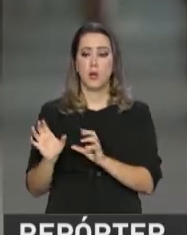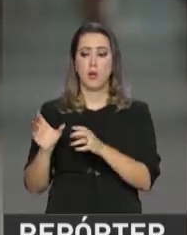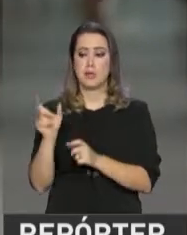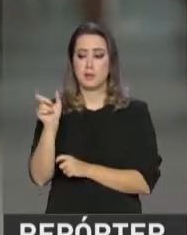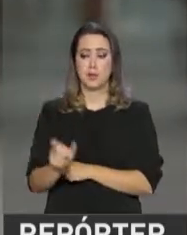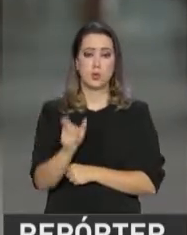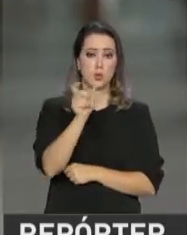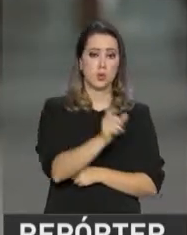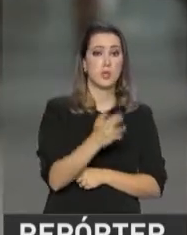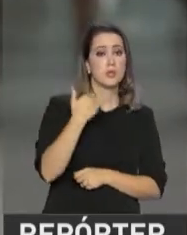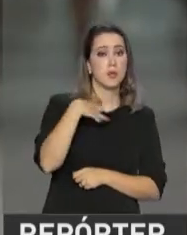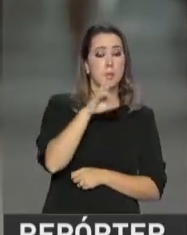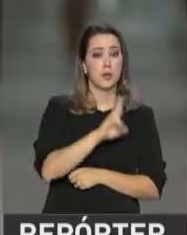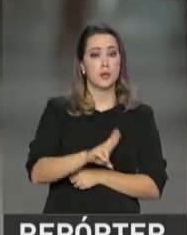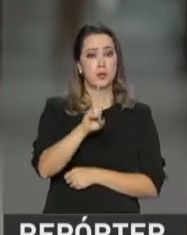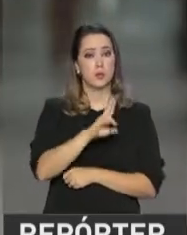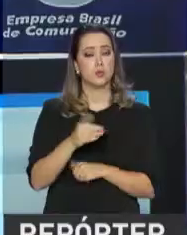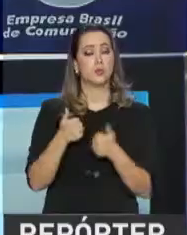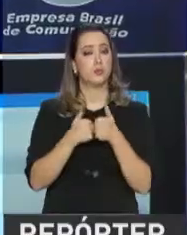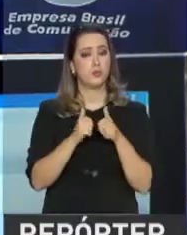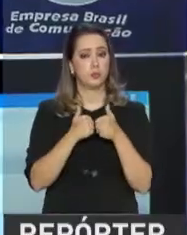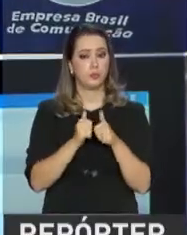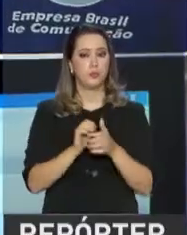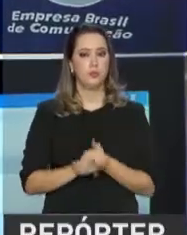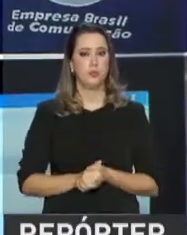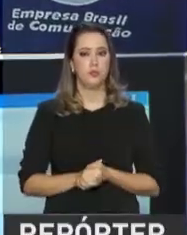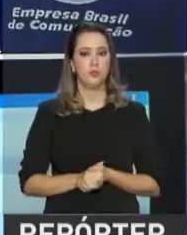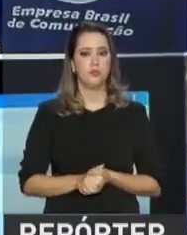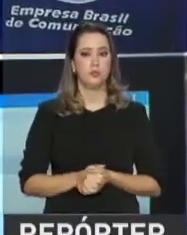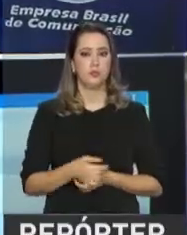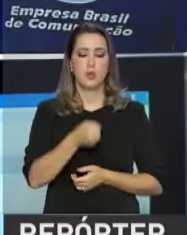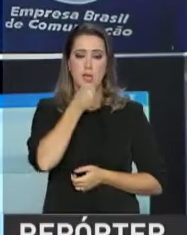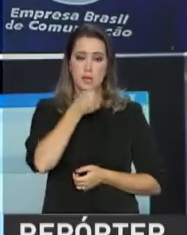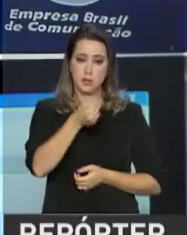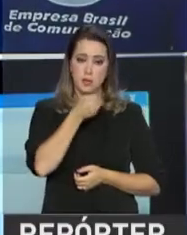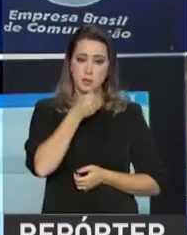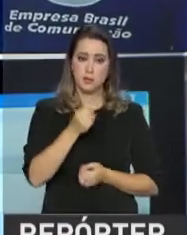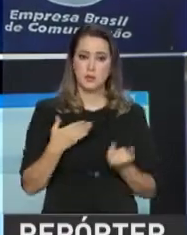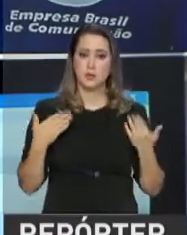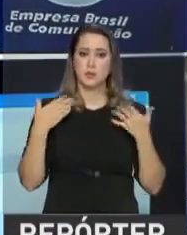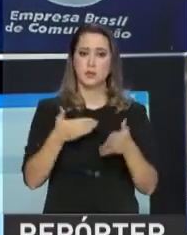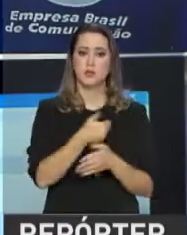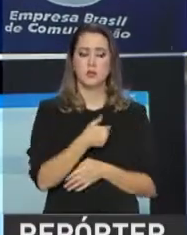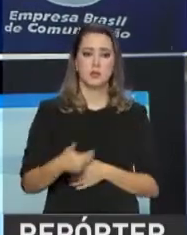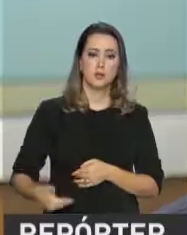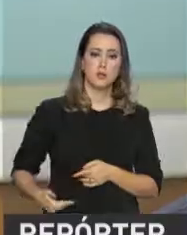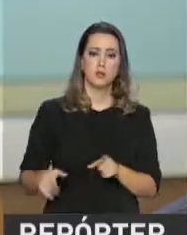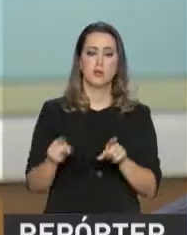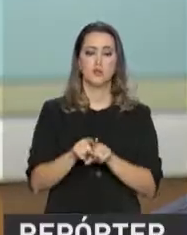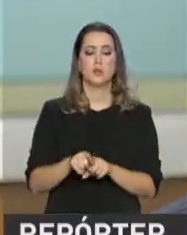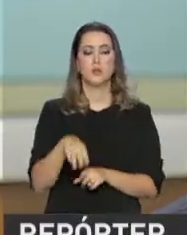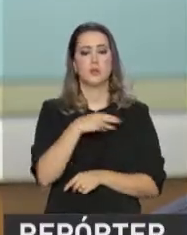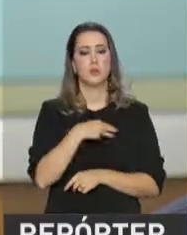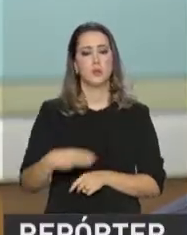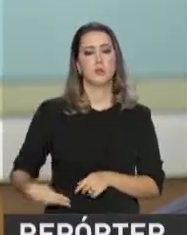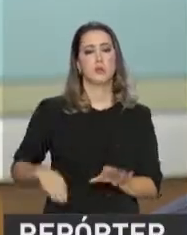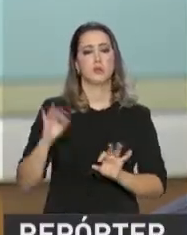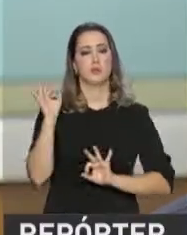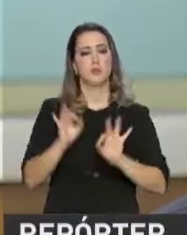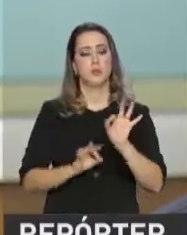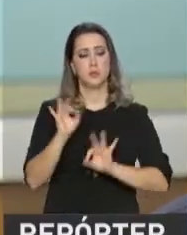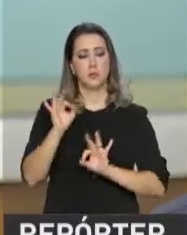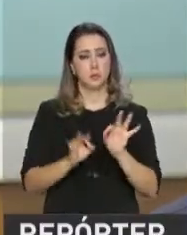que mais utilizam o serviço de transporte. Em entrevista ao programa Por Dentro do Governo, da TV NBR, o ministro do